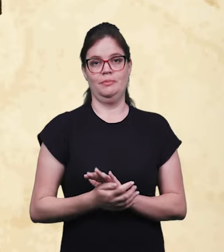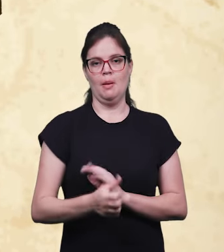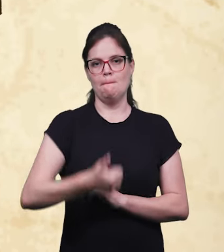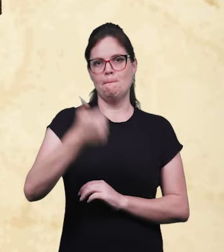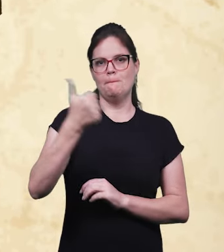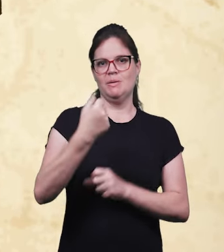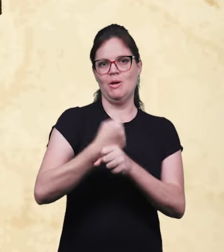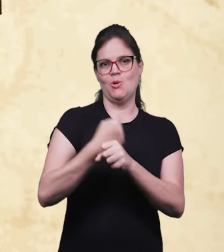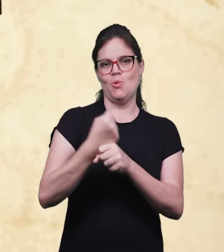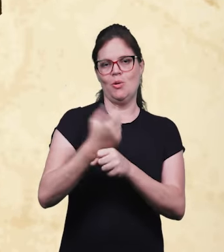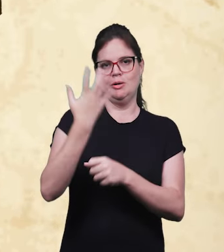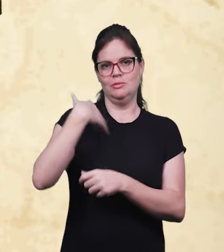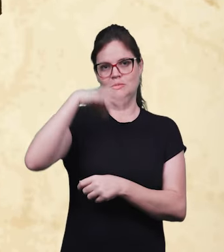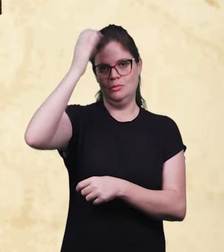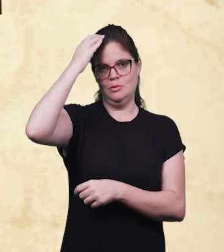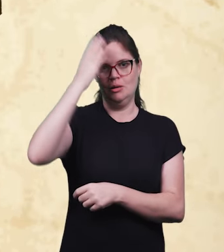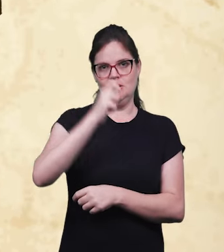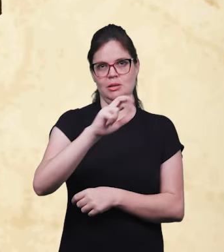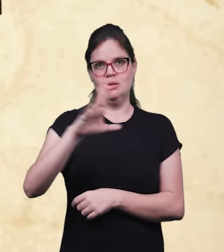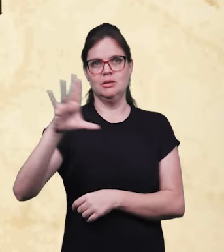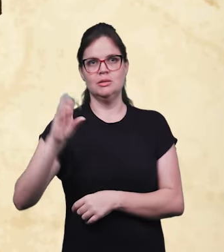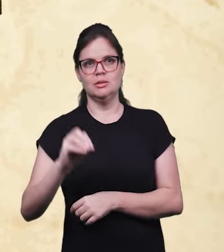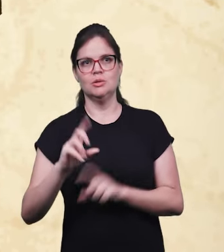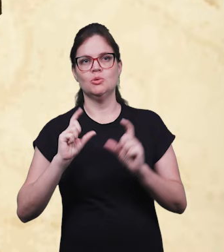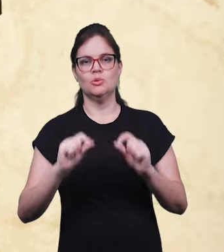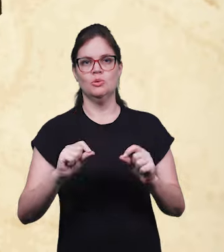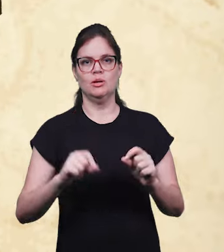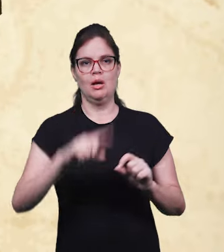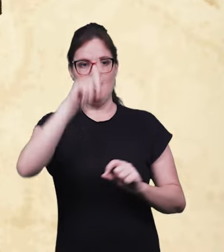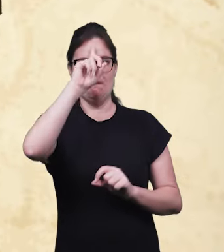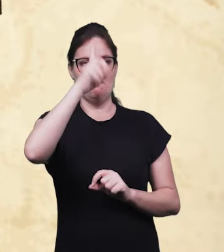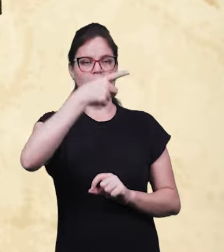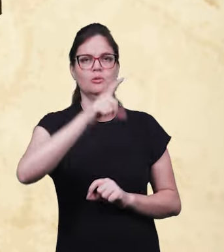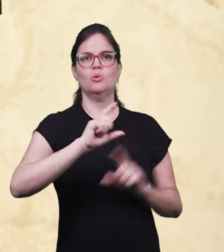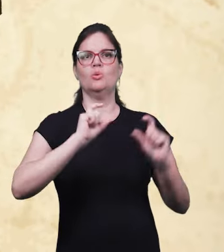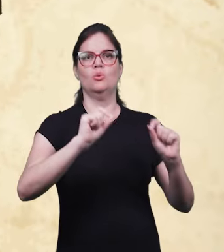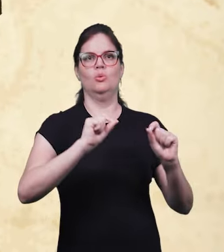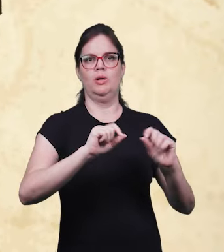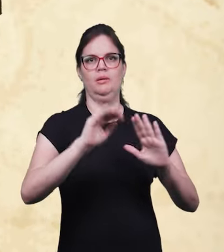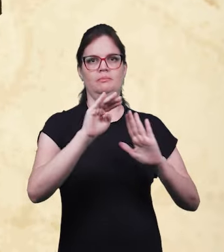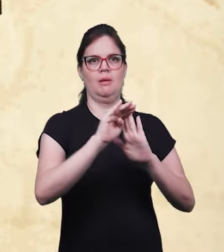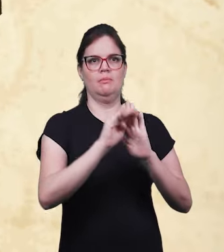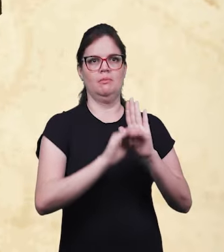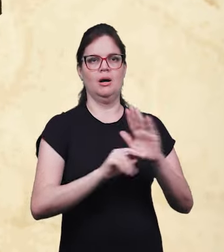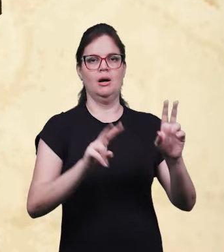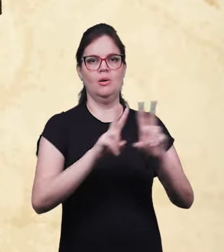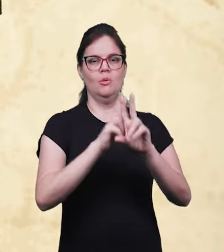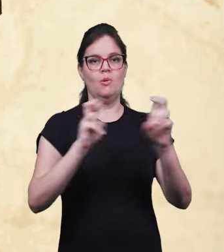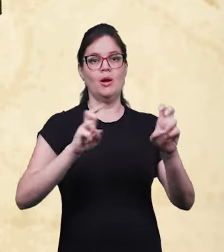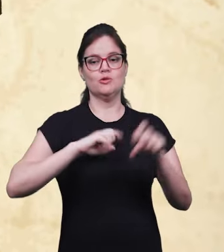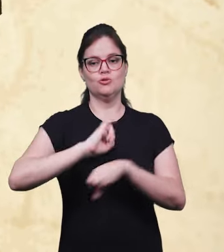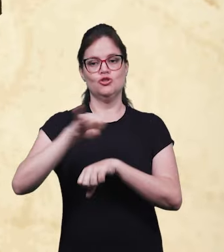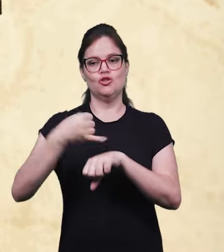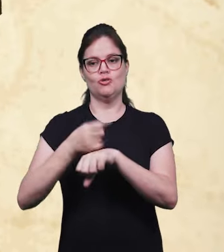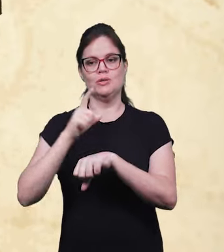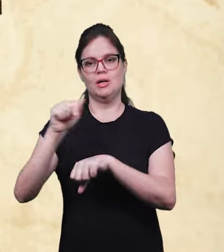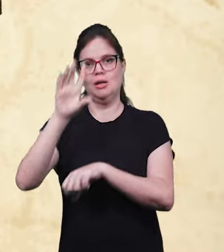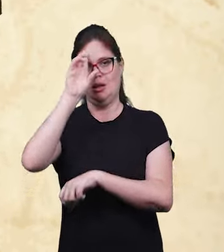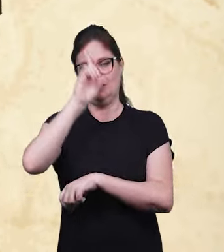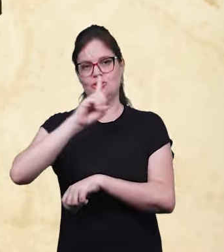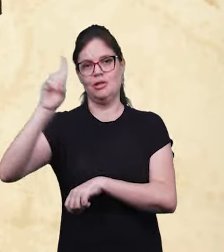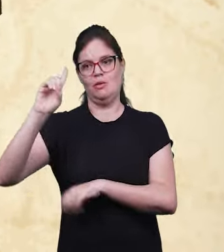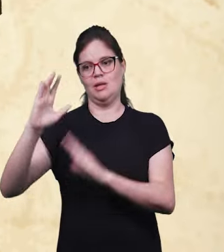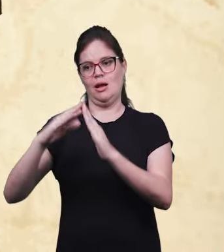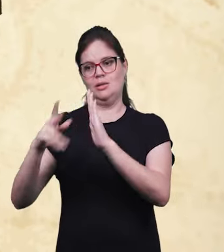ano 1º do rei Ciro, o rei Ciro deu esta ordem com respeito à casa de